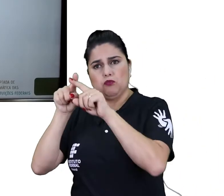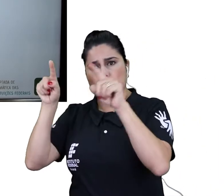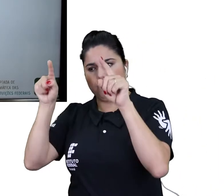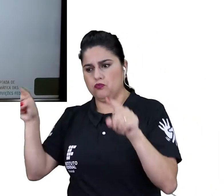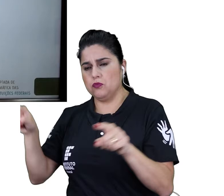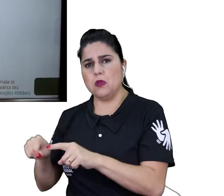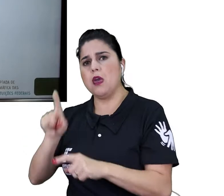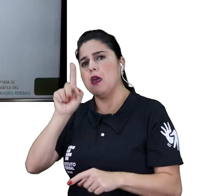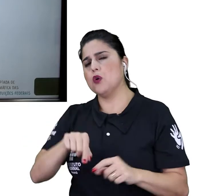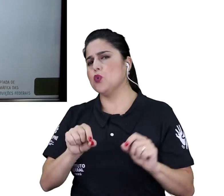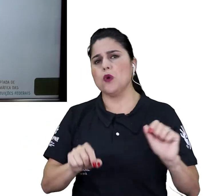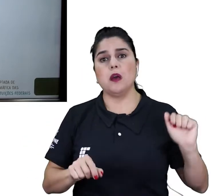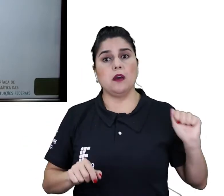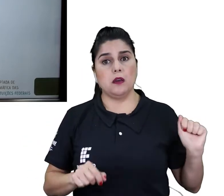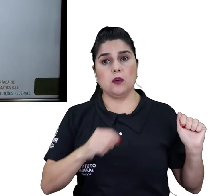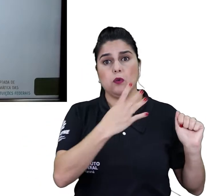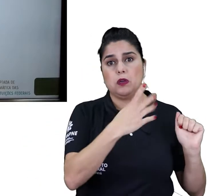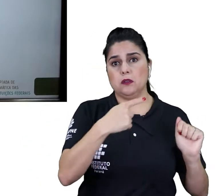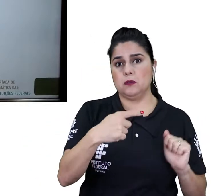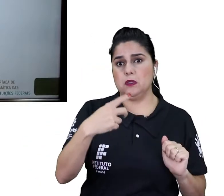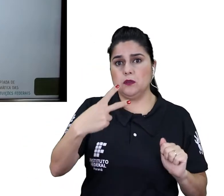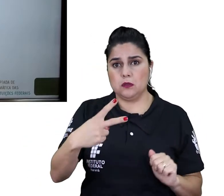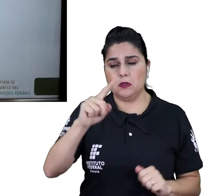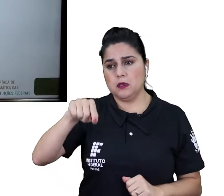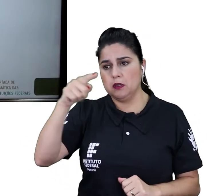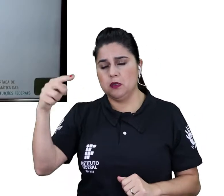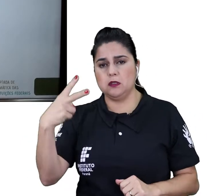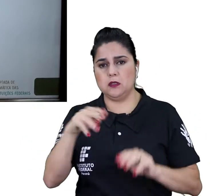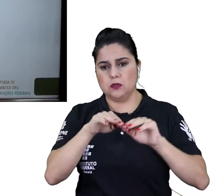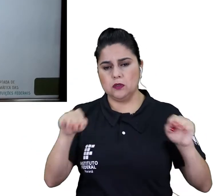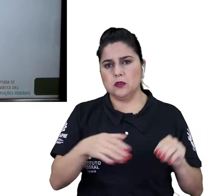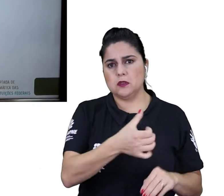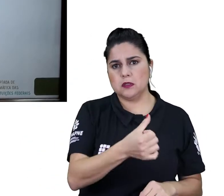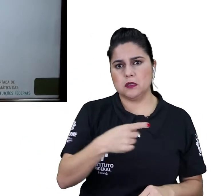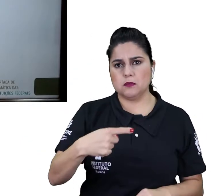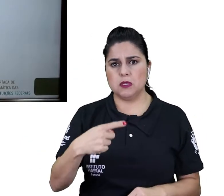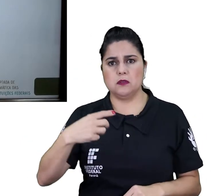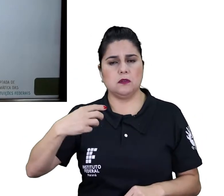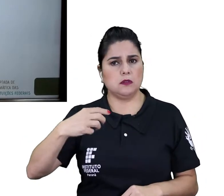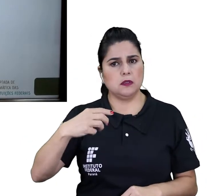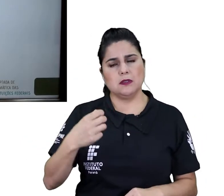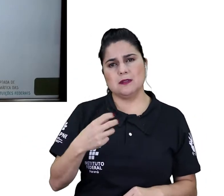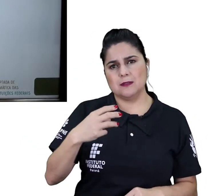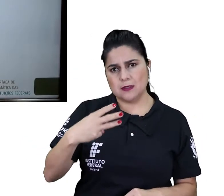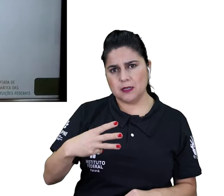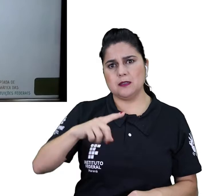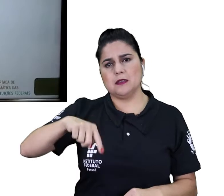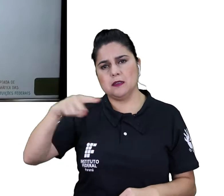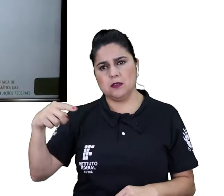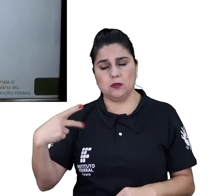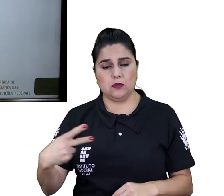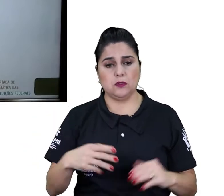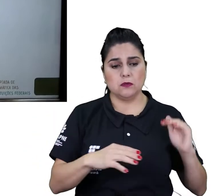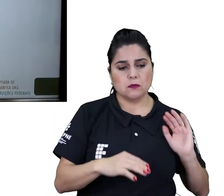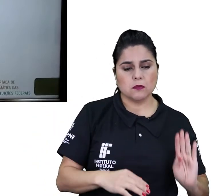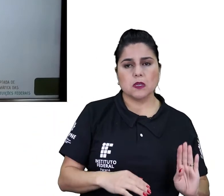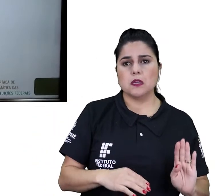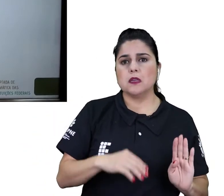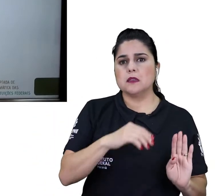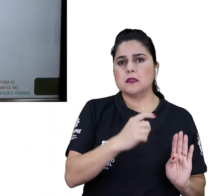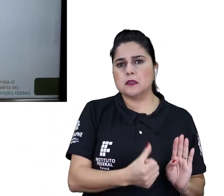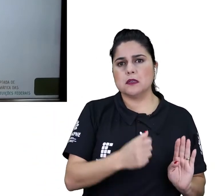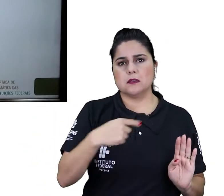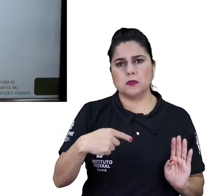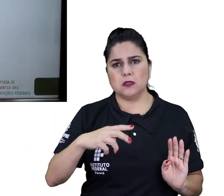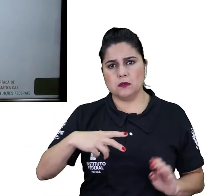é a alternativa A, 4 menos 2 raiz de 3 sobre 6 menos 3 raiz de 2. B, 6 menos 3